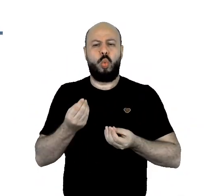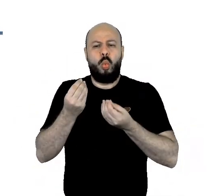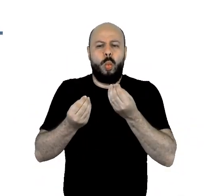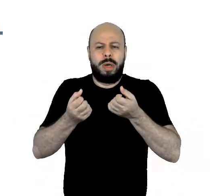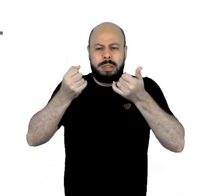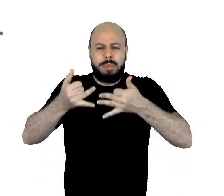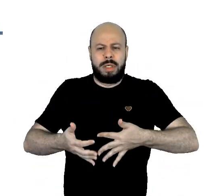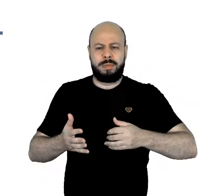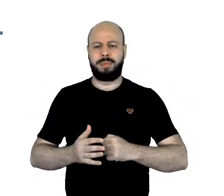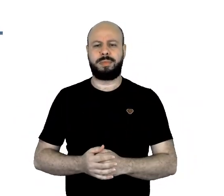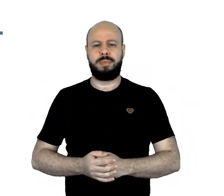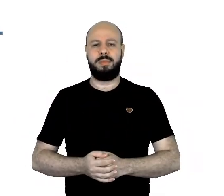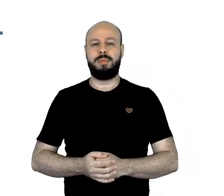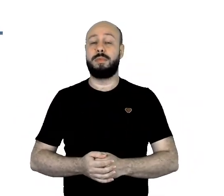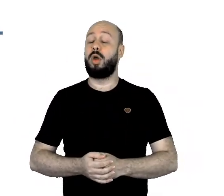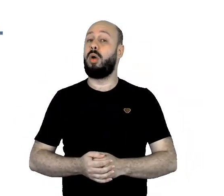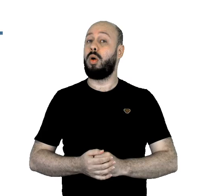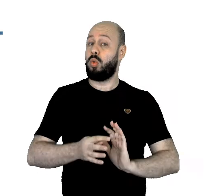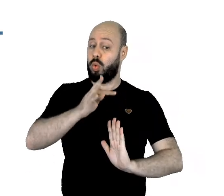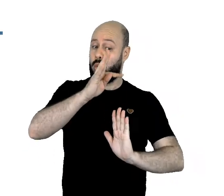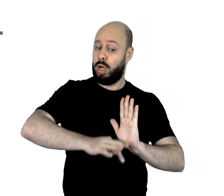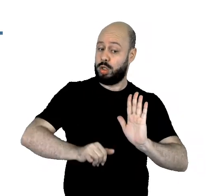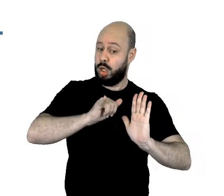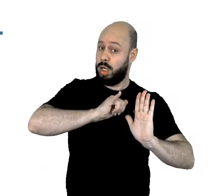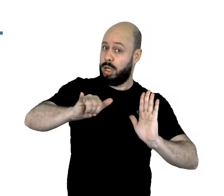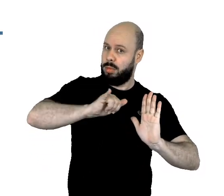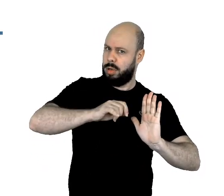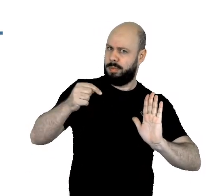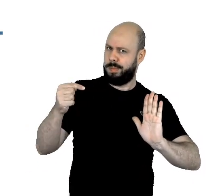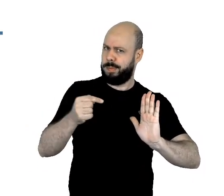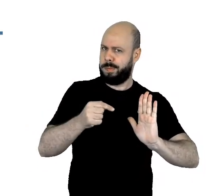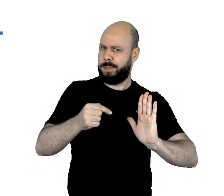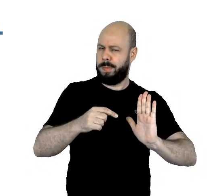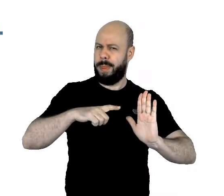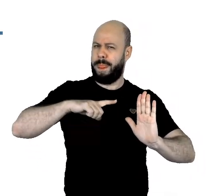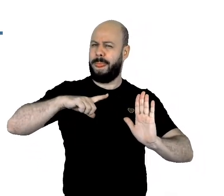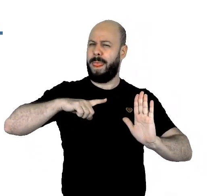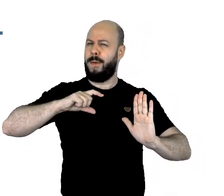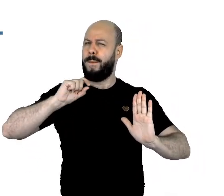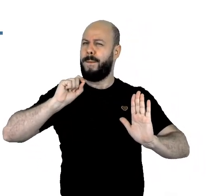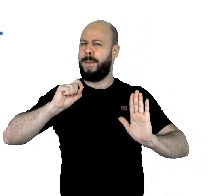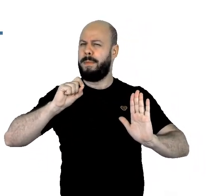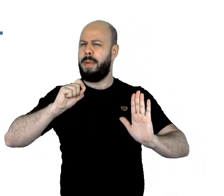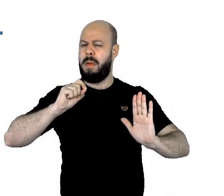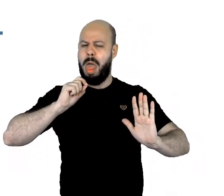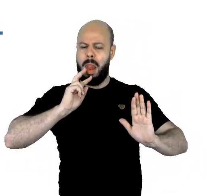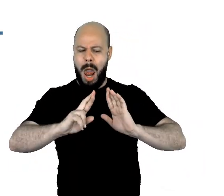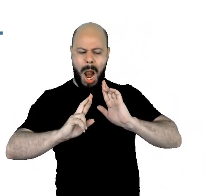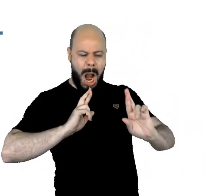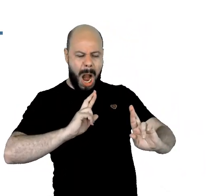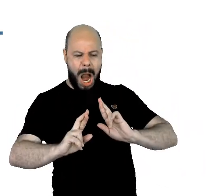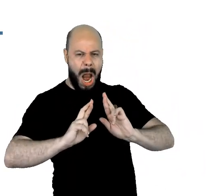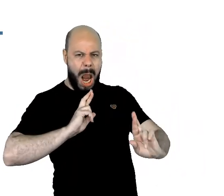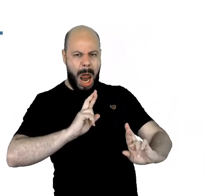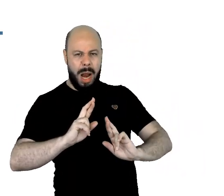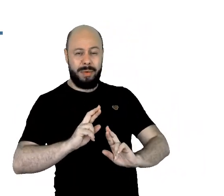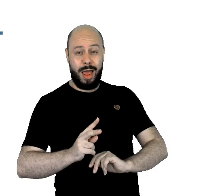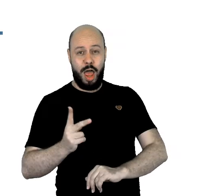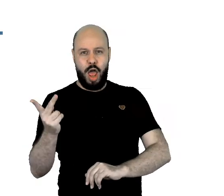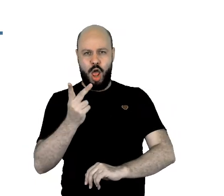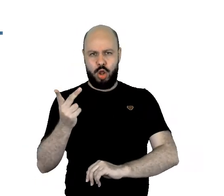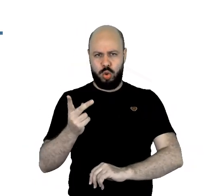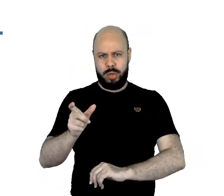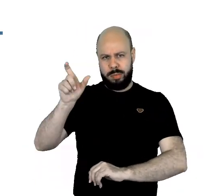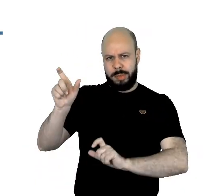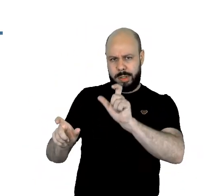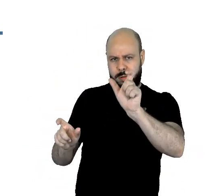Porque vocês viram que lá no texto, no noticiário, né, teve lá a reclamação, a fala dos dois